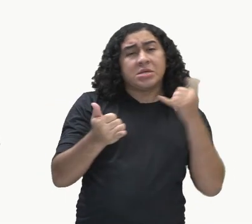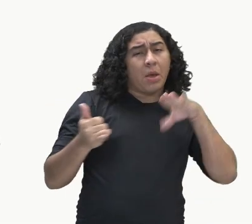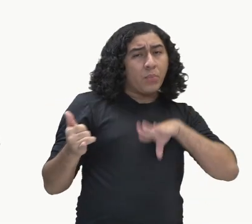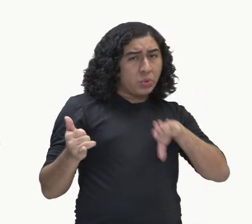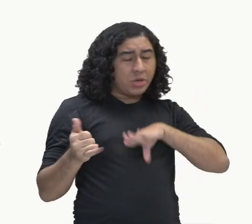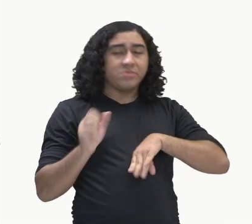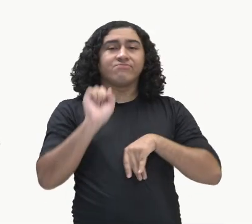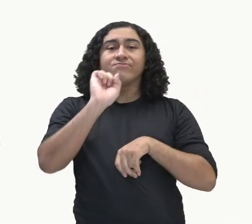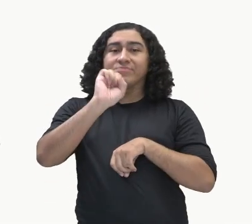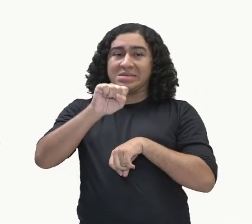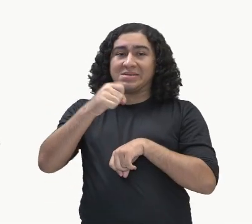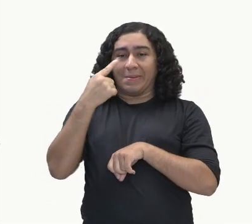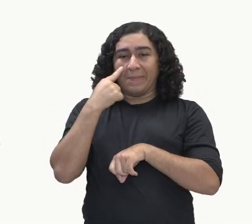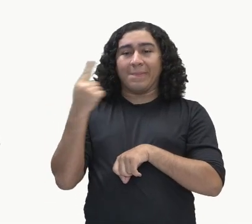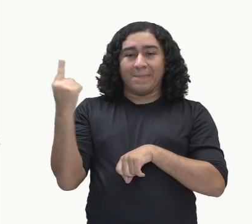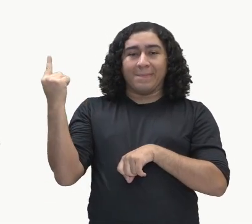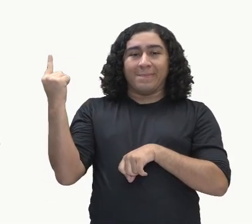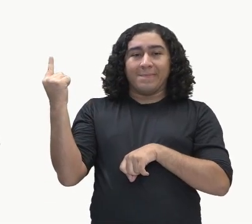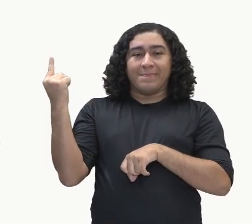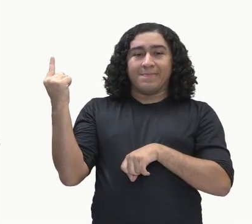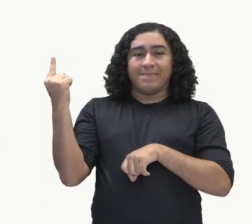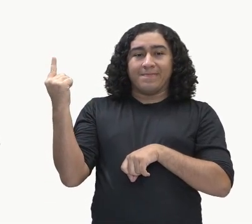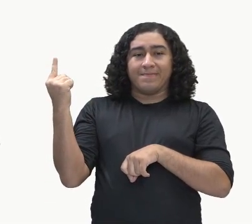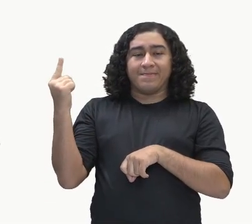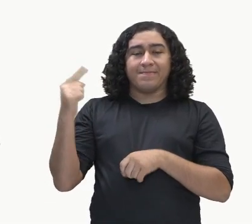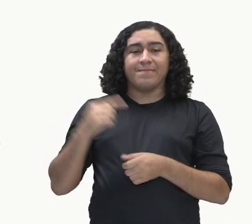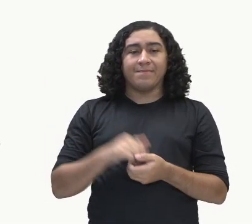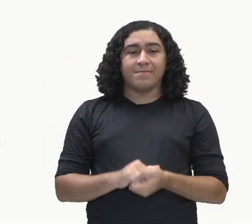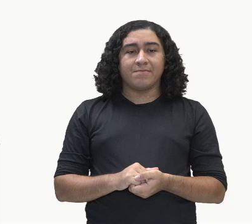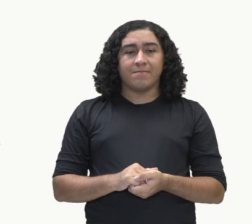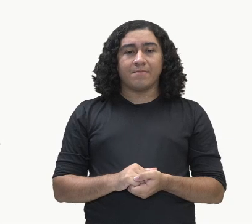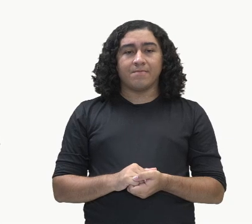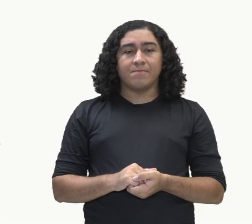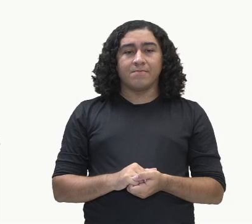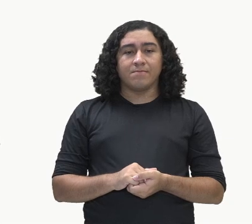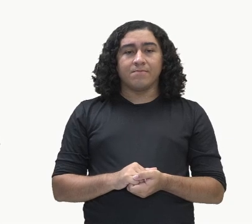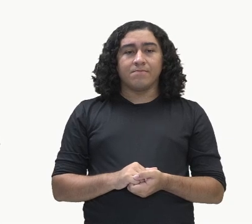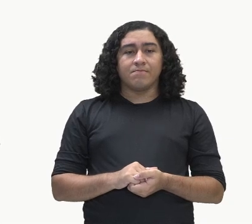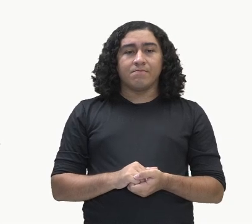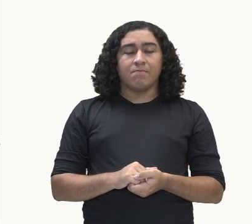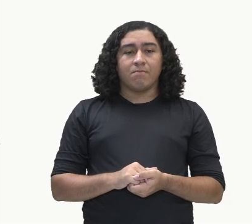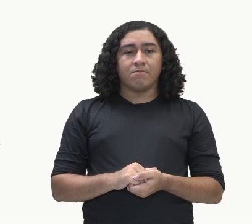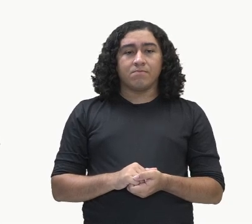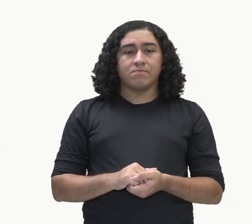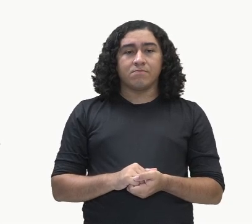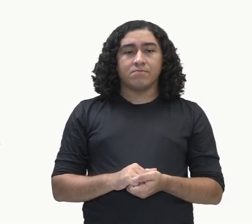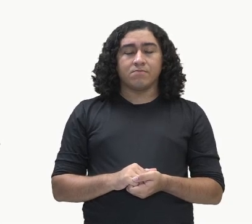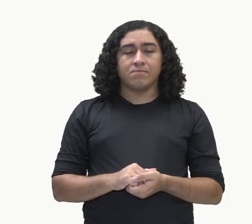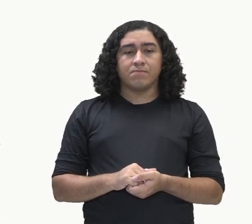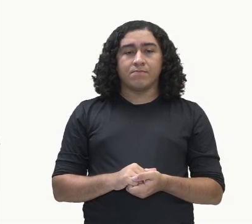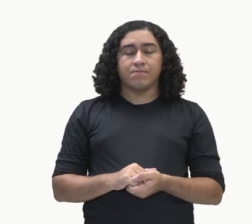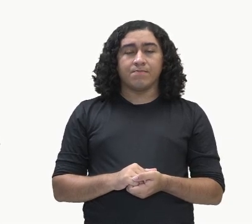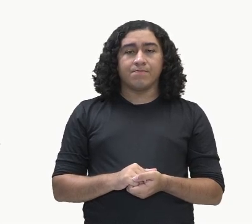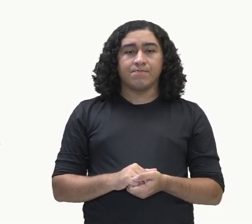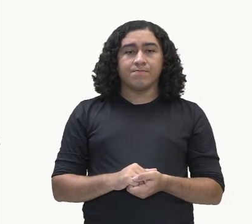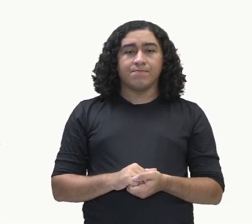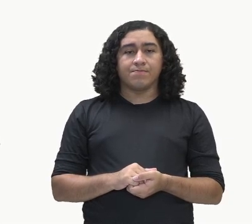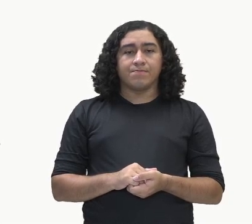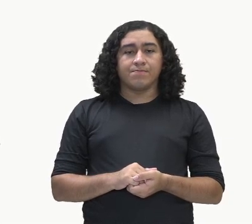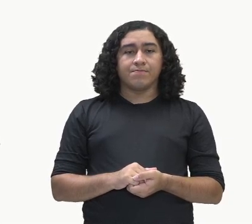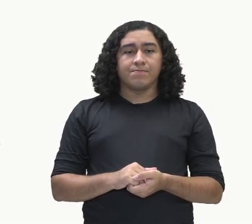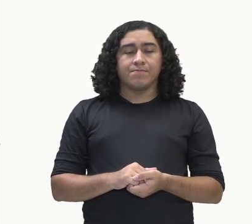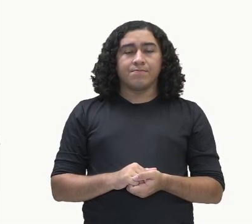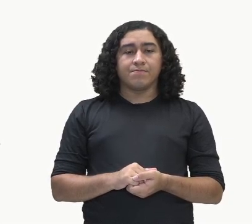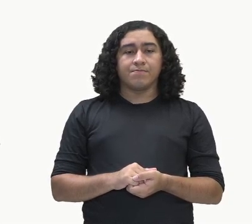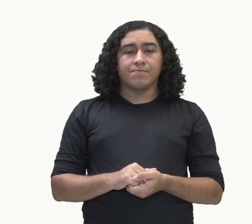aqui, tá bom? Vou marcar aqui, vou marcar embaixo, para não ficar muito encoberto aqui a palavra,